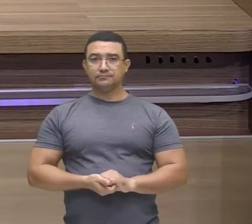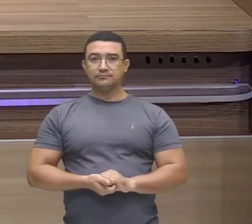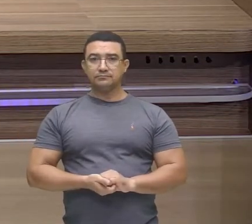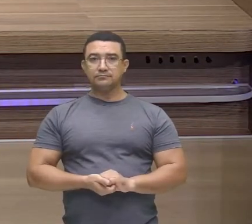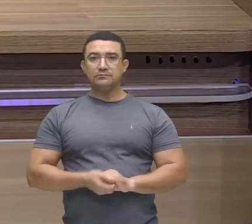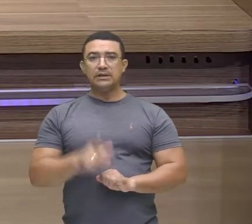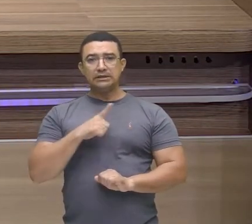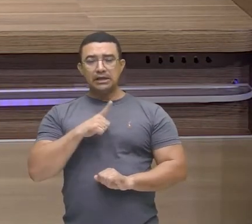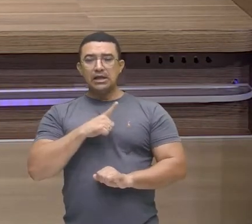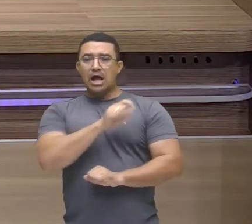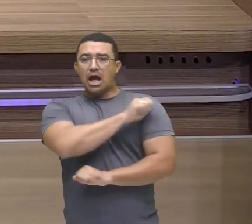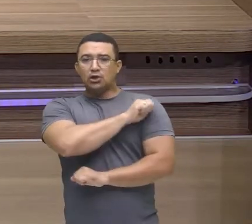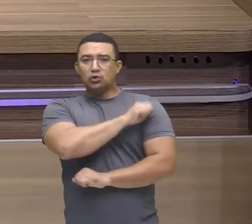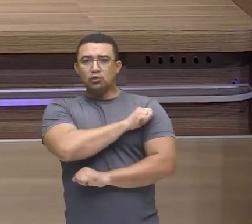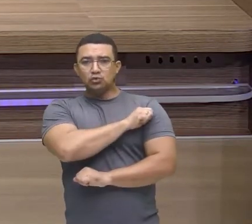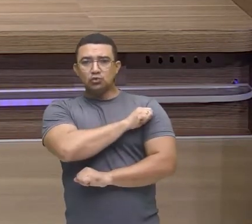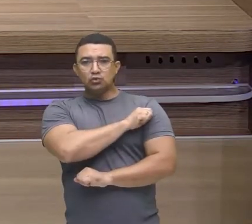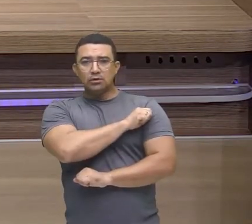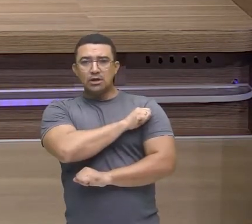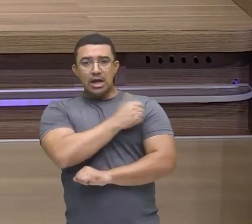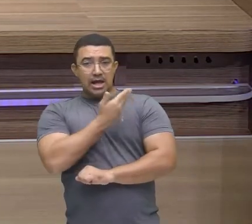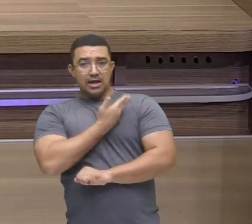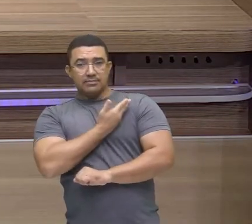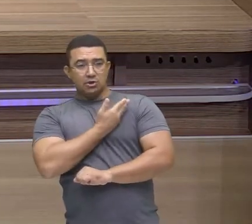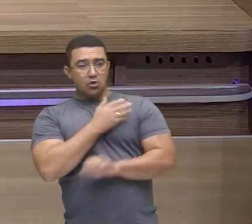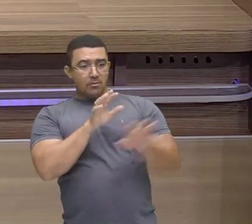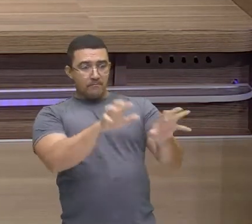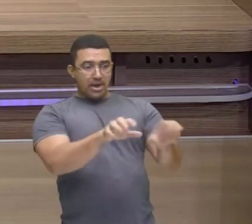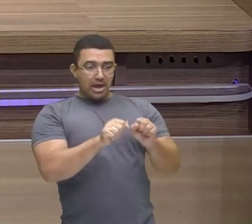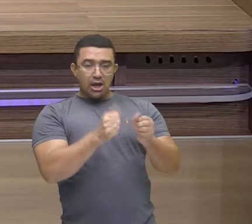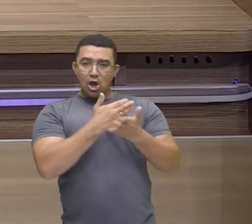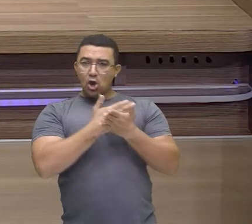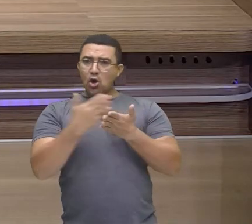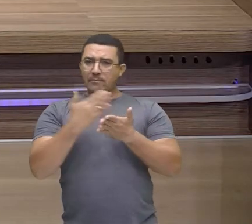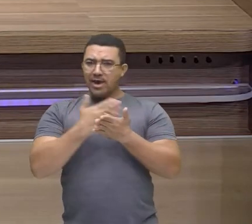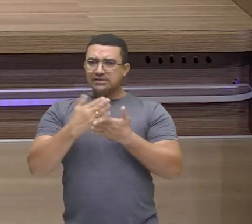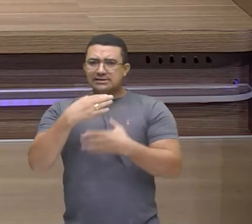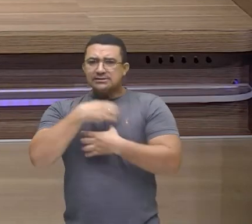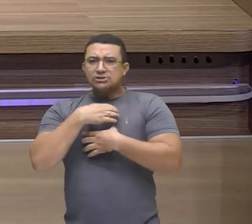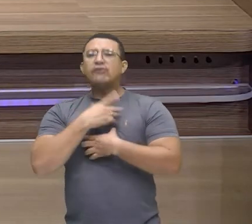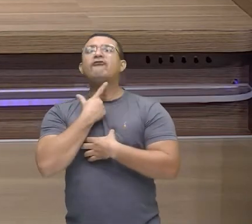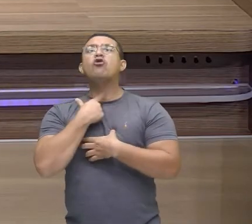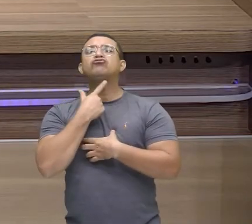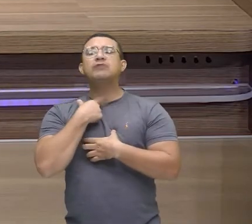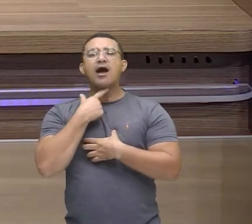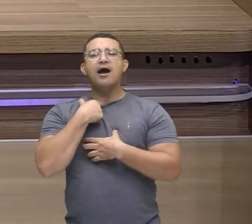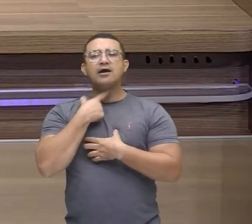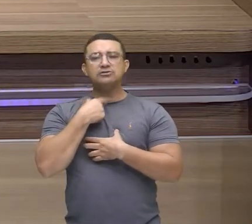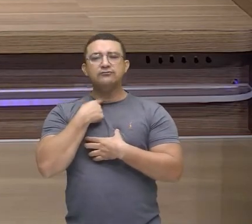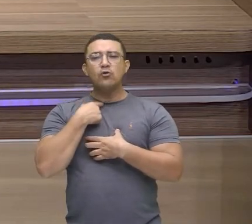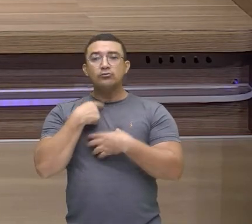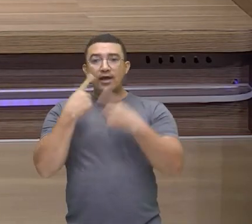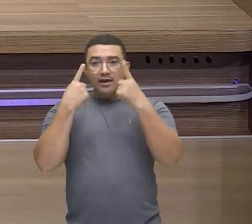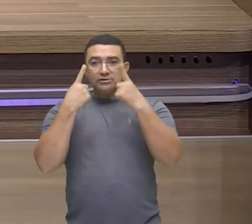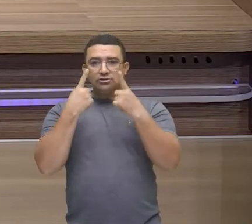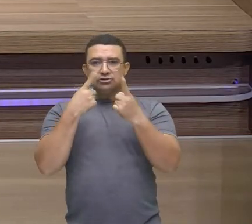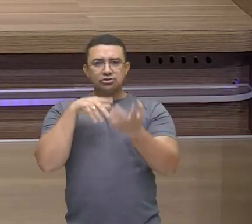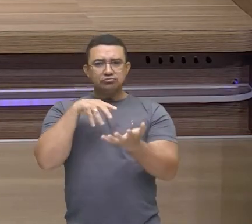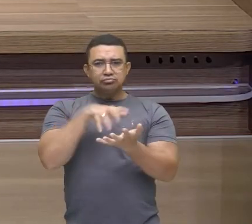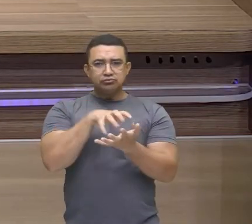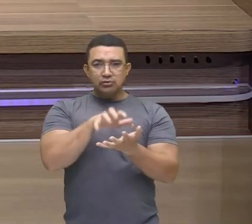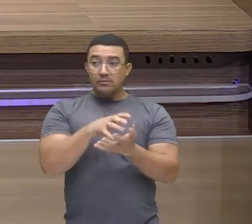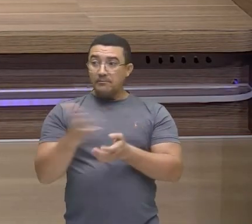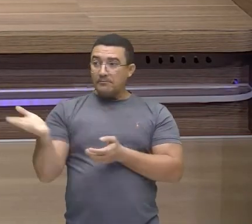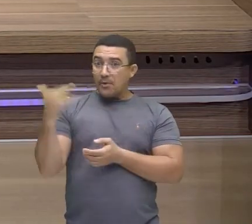que pega a coleguinha dele que está começando a experimentar a sua sexualidade e diz assim, olha, fica atrás, vou lá para o banheiro, né,